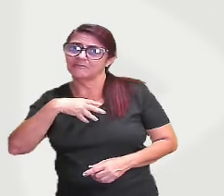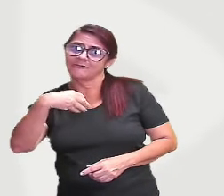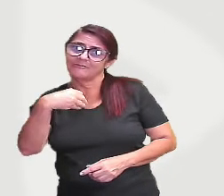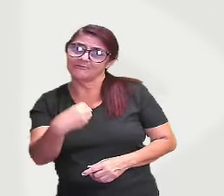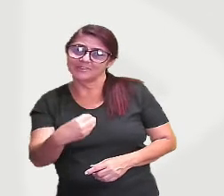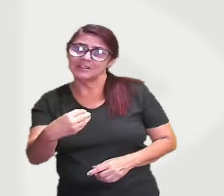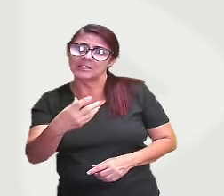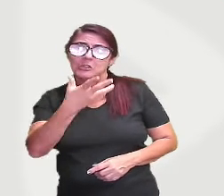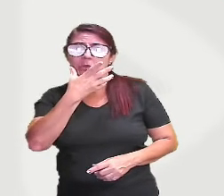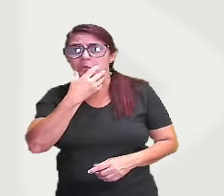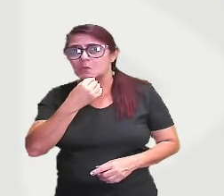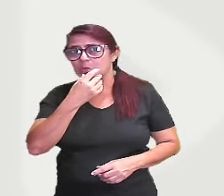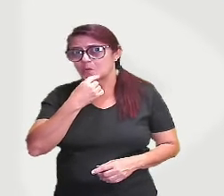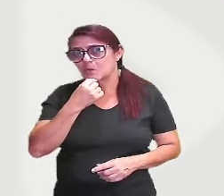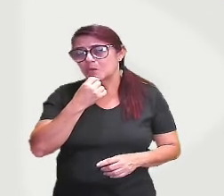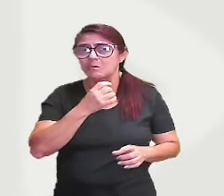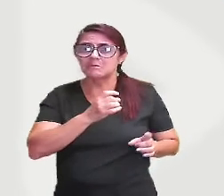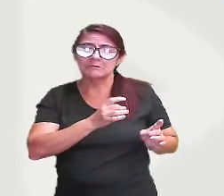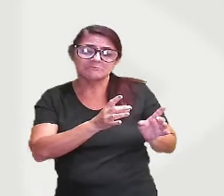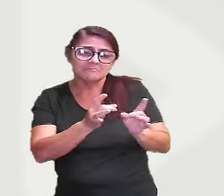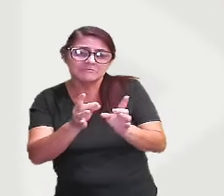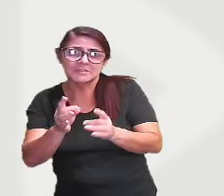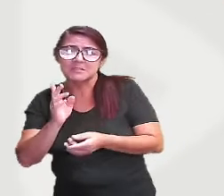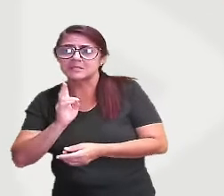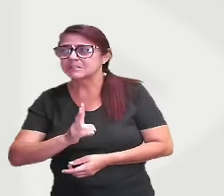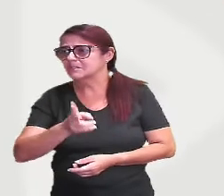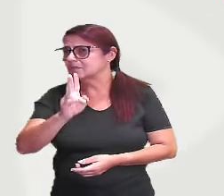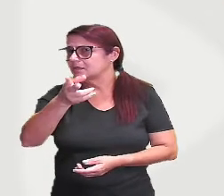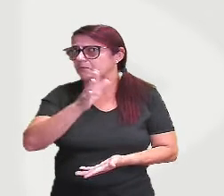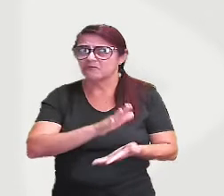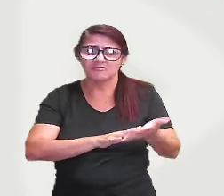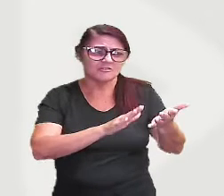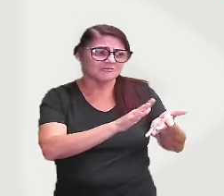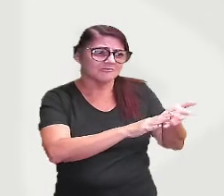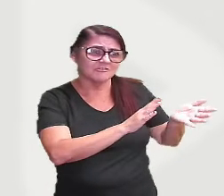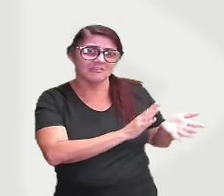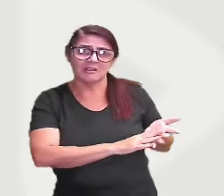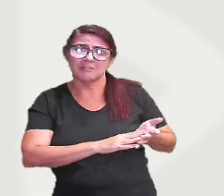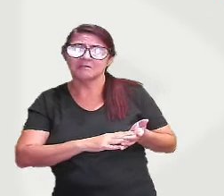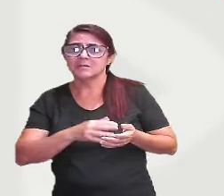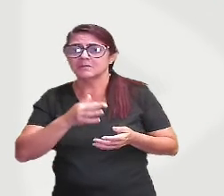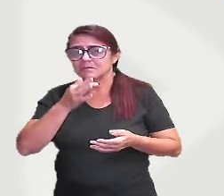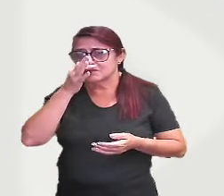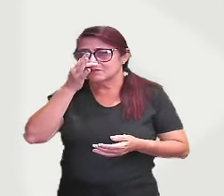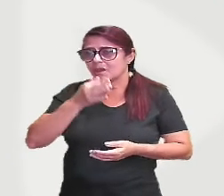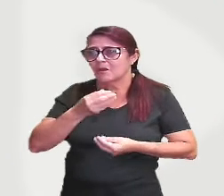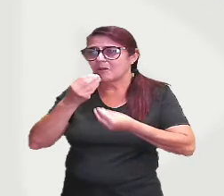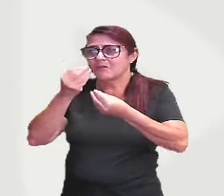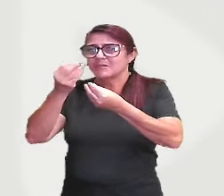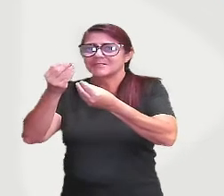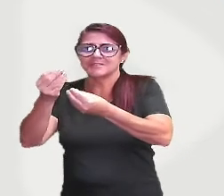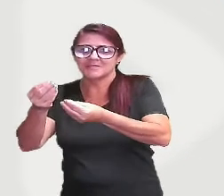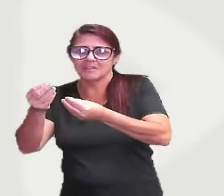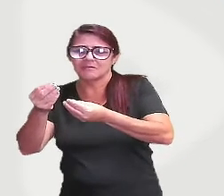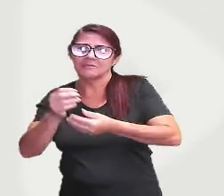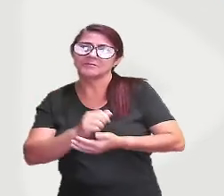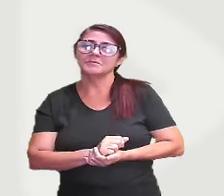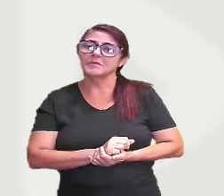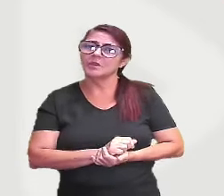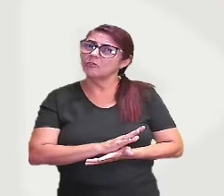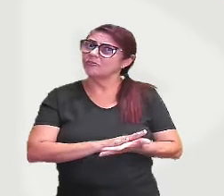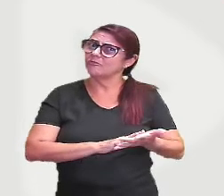de um comerciante que sempre viajava. Trazia para ela uma rosa. Numa de suas